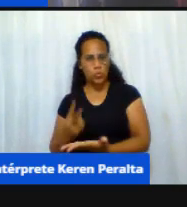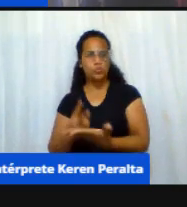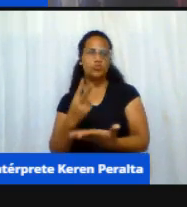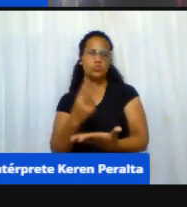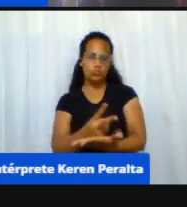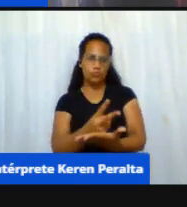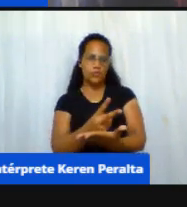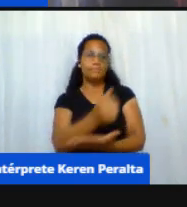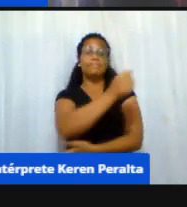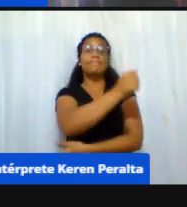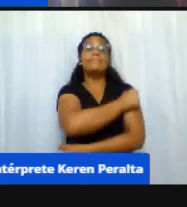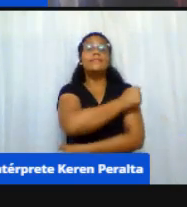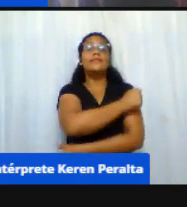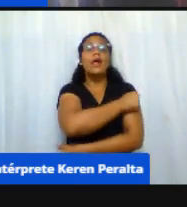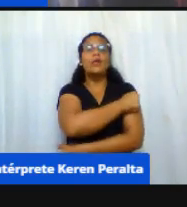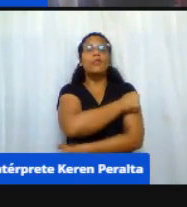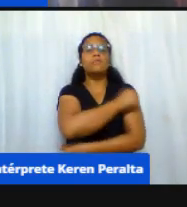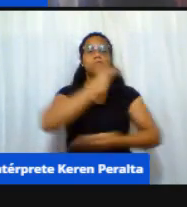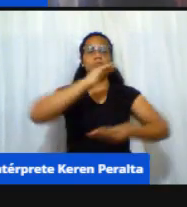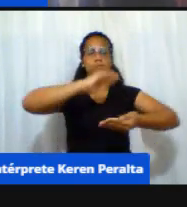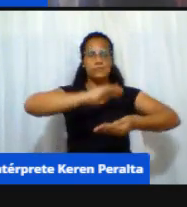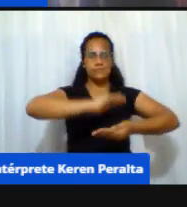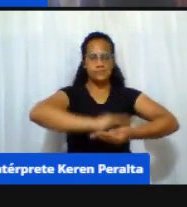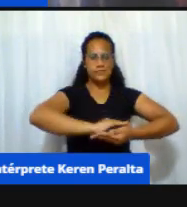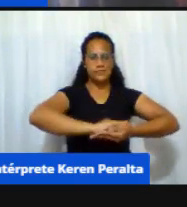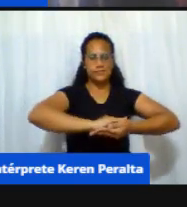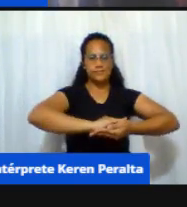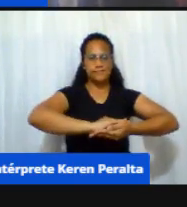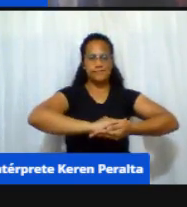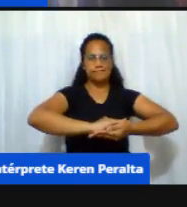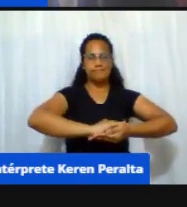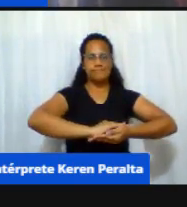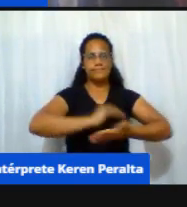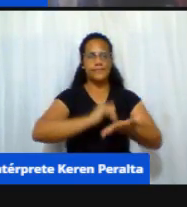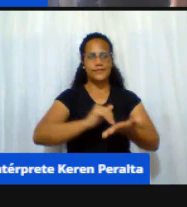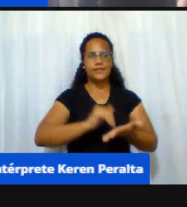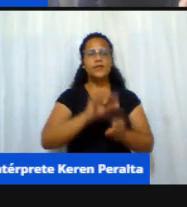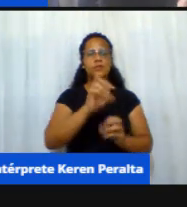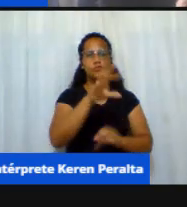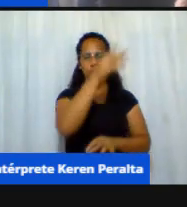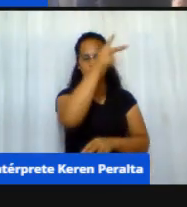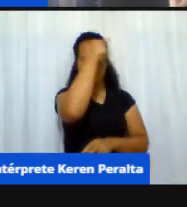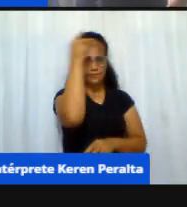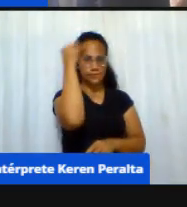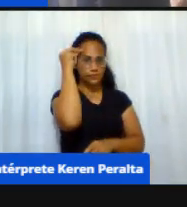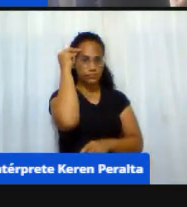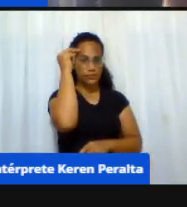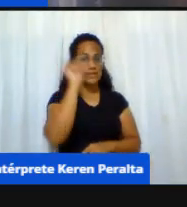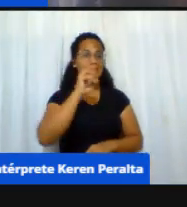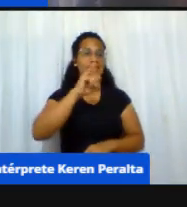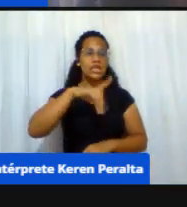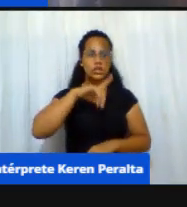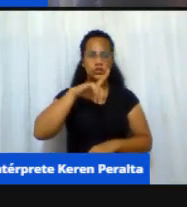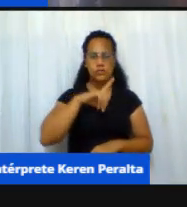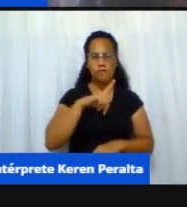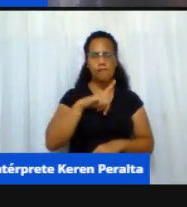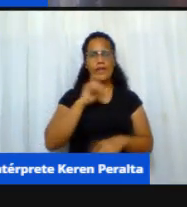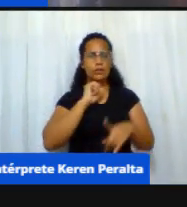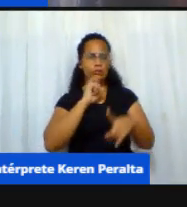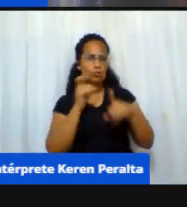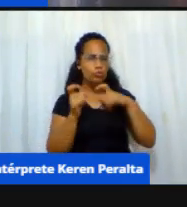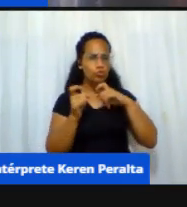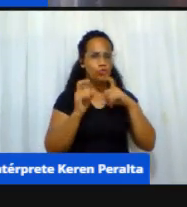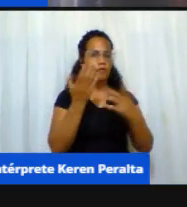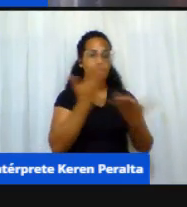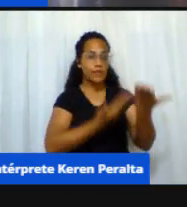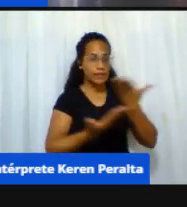Campo Grande. Em caso de dúvidas ou sugestões relacionadas ao componente curricular de língua